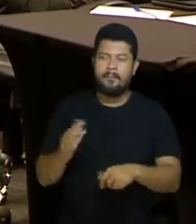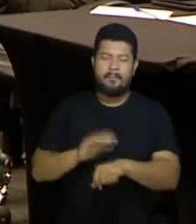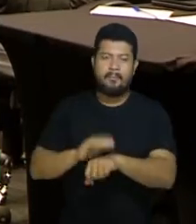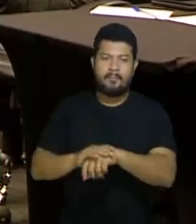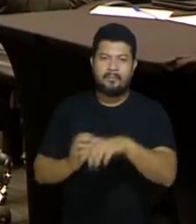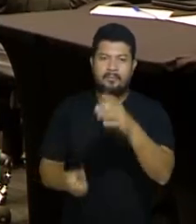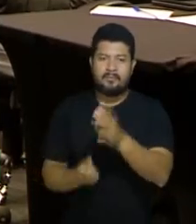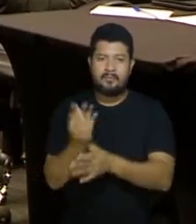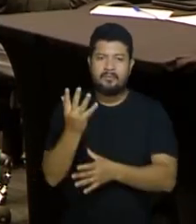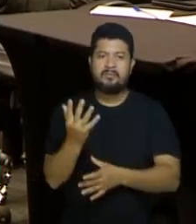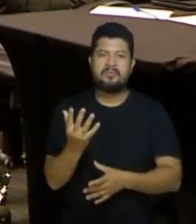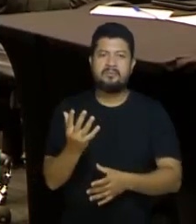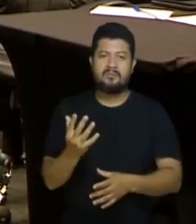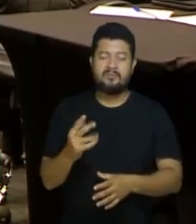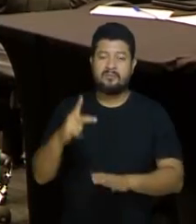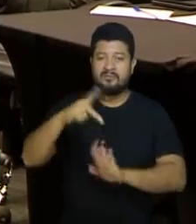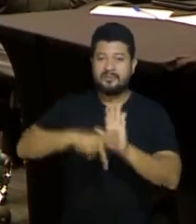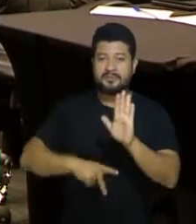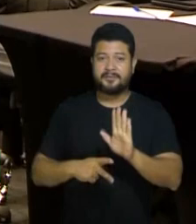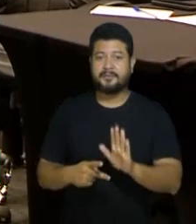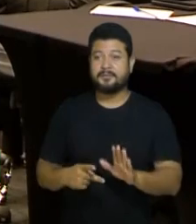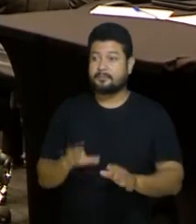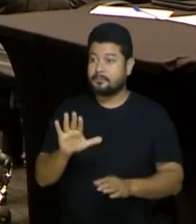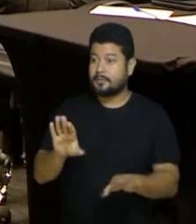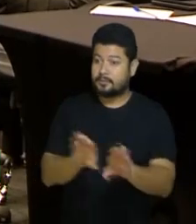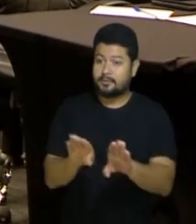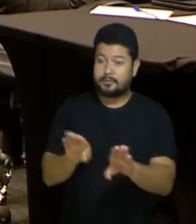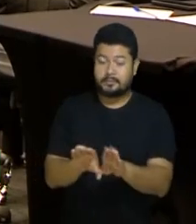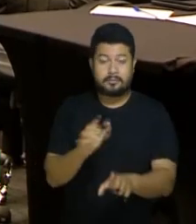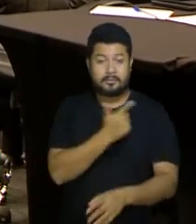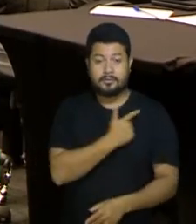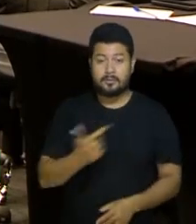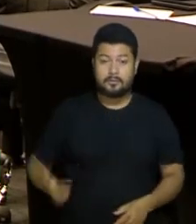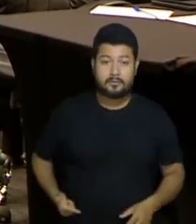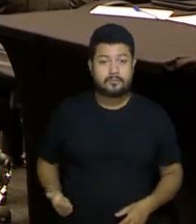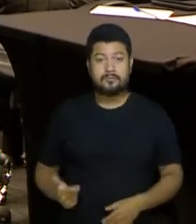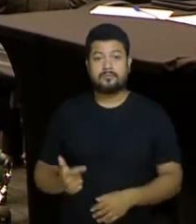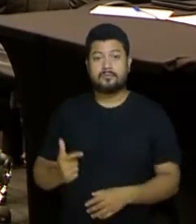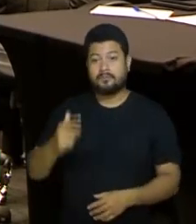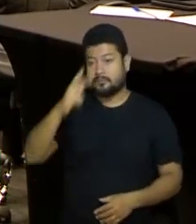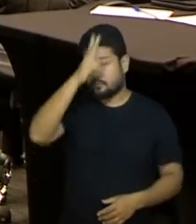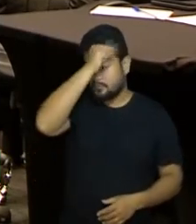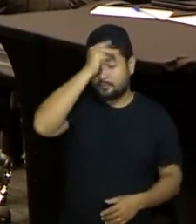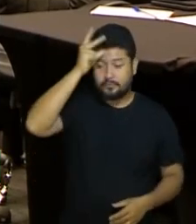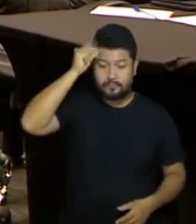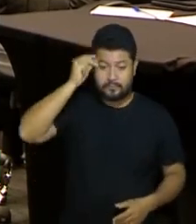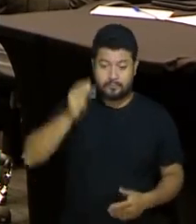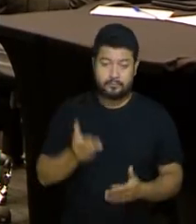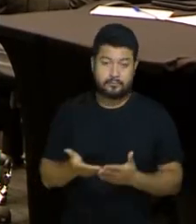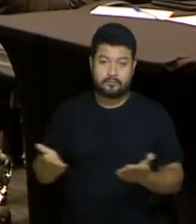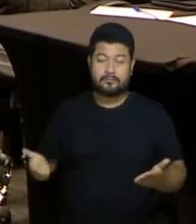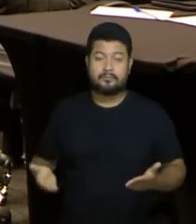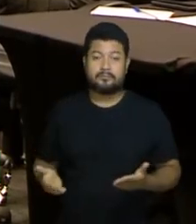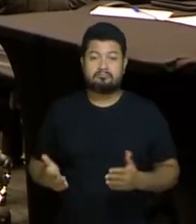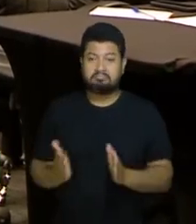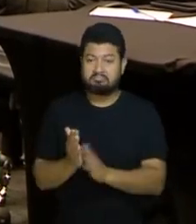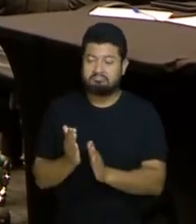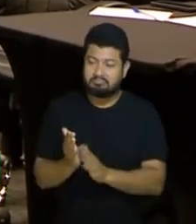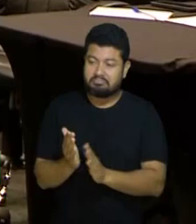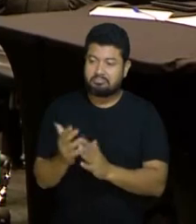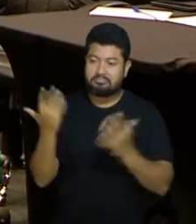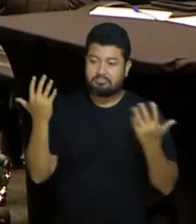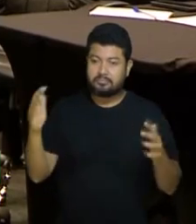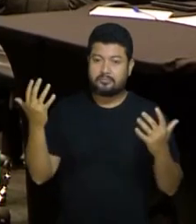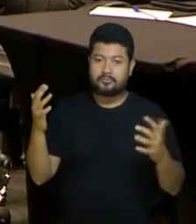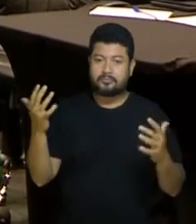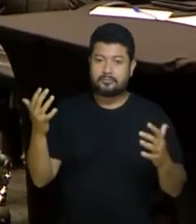desse projeto, bem como para o governo, bem como para os municípios, para o Estado de Santa Catarina. Então quero parabenizar essa iniciativa, muito importante, e o